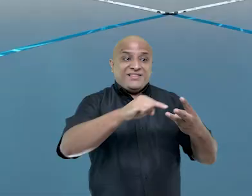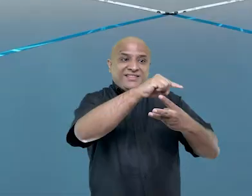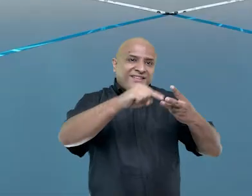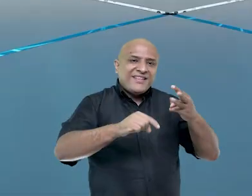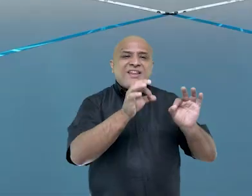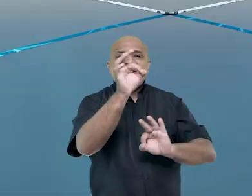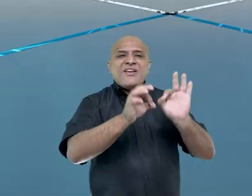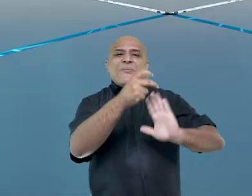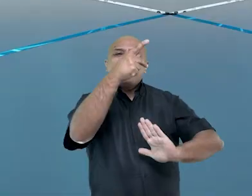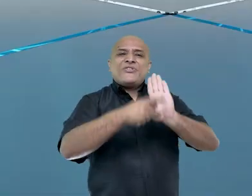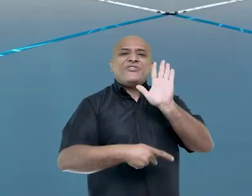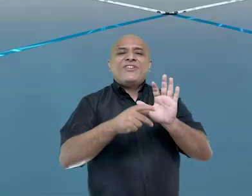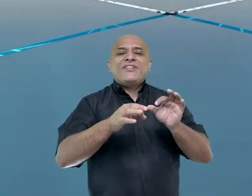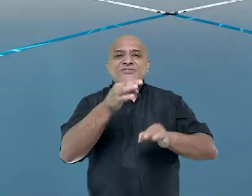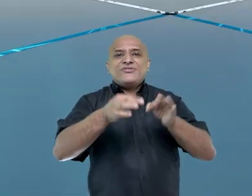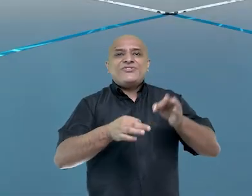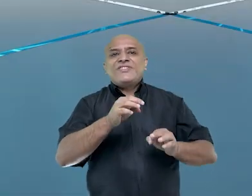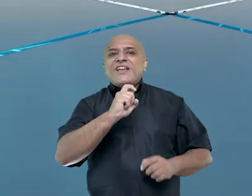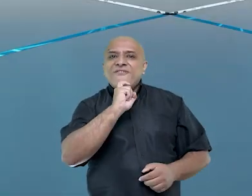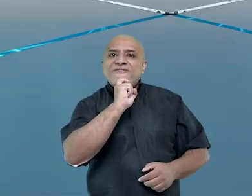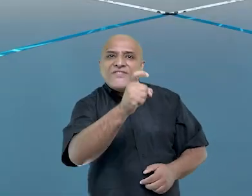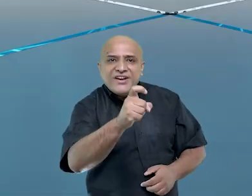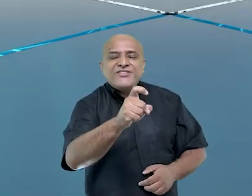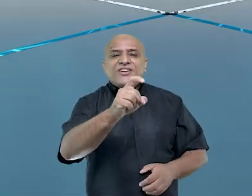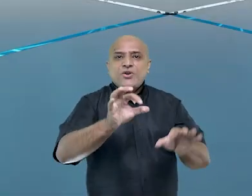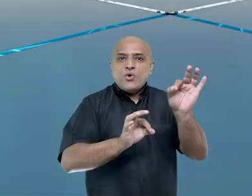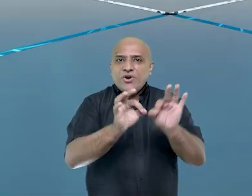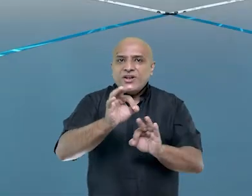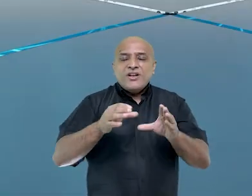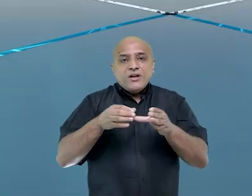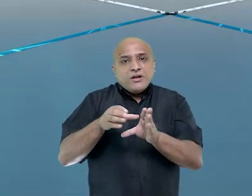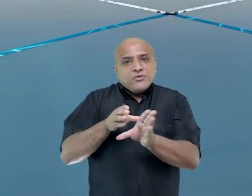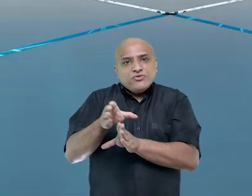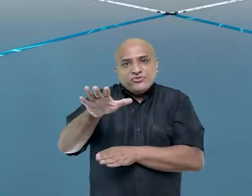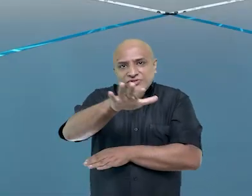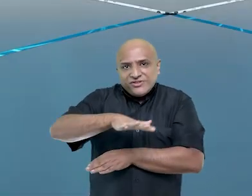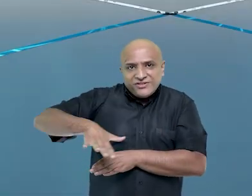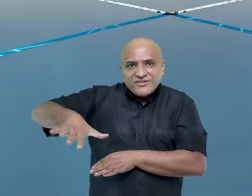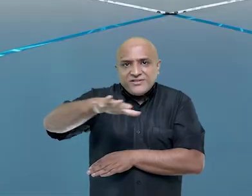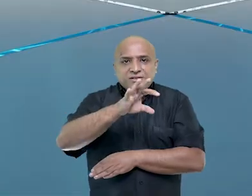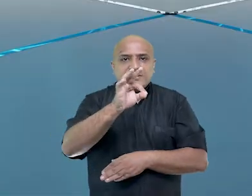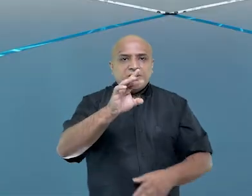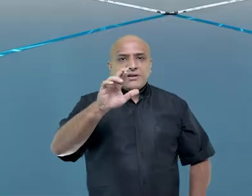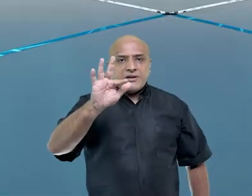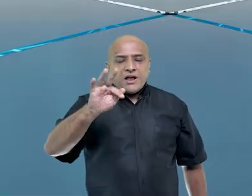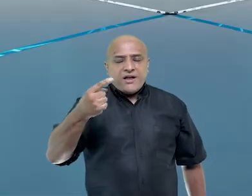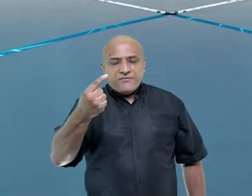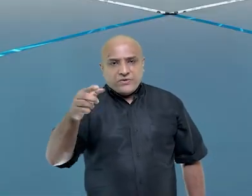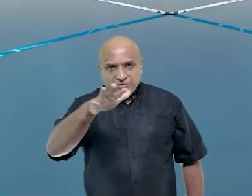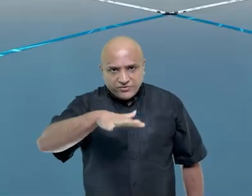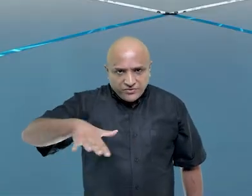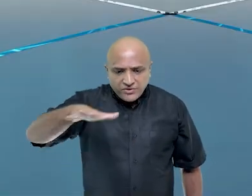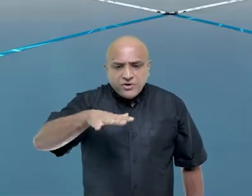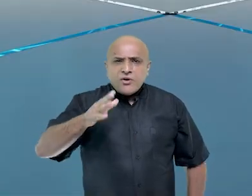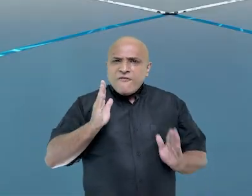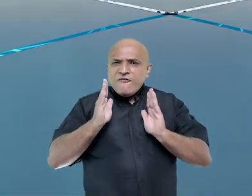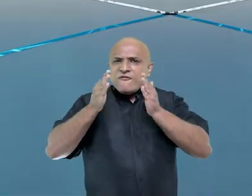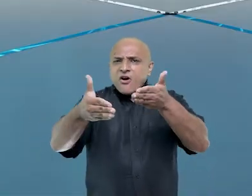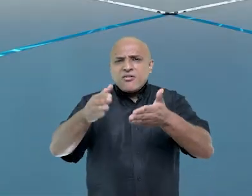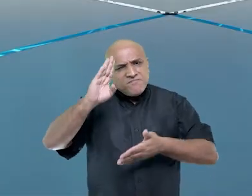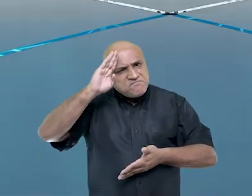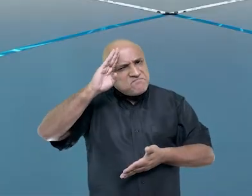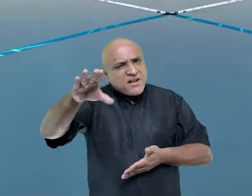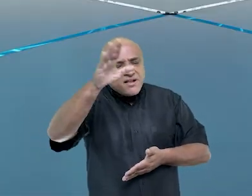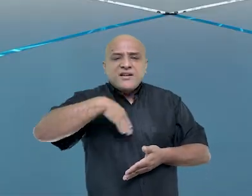do projeto Justiça Verde, organizado pela Corregedoria Regional do TRF da Primeira Região, com foco